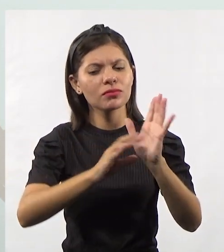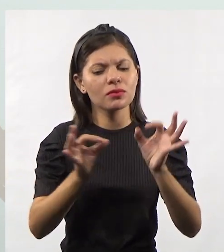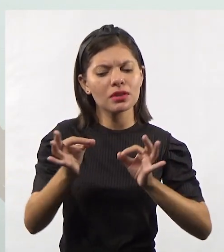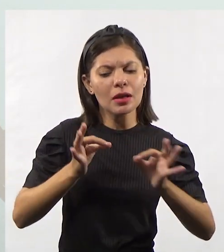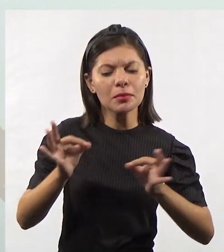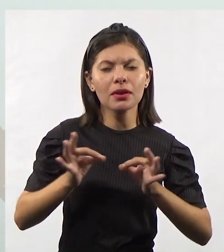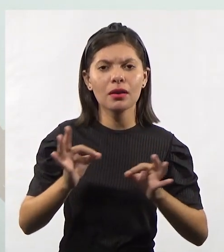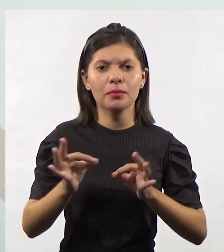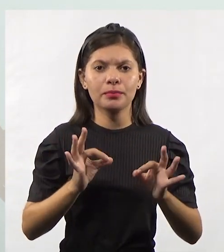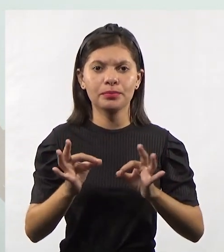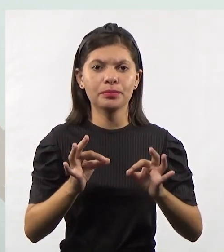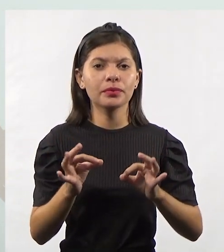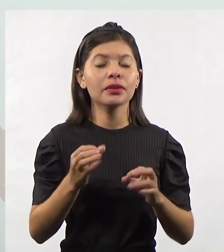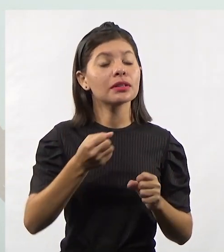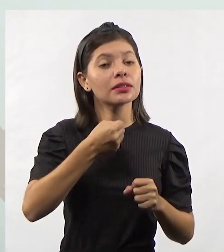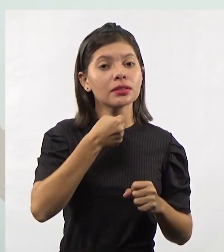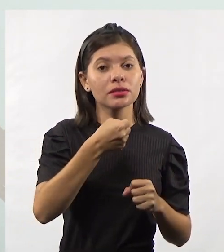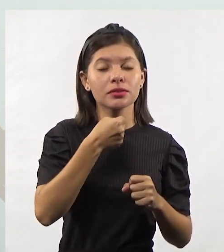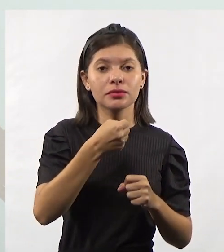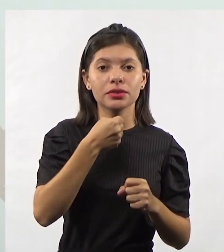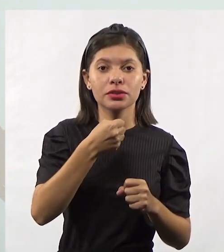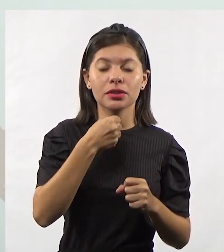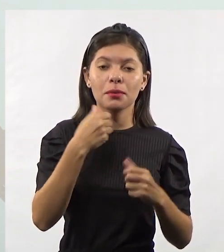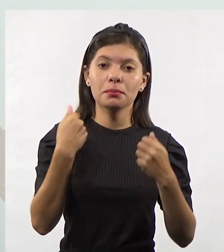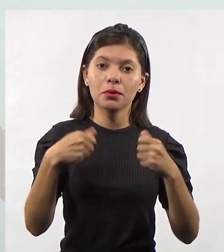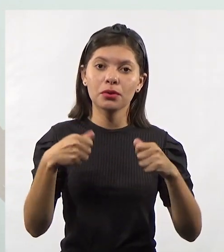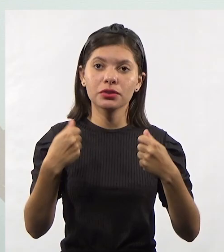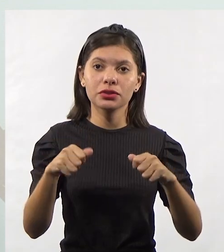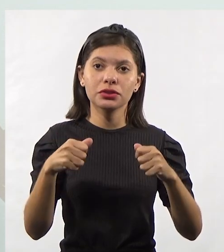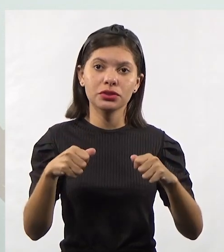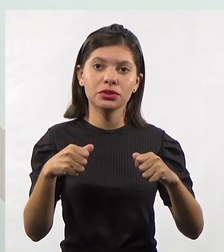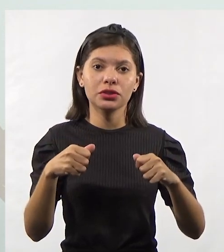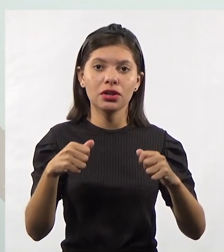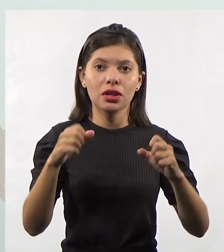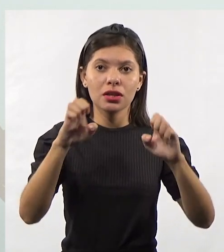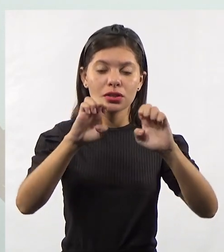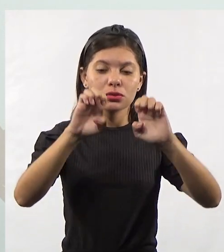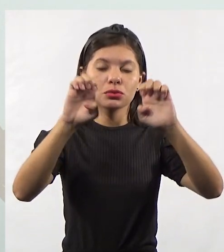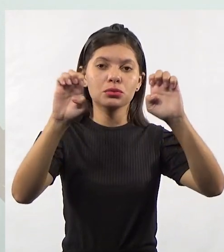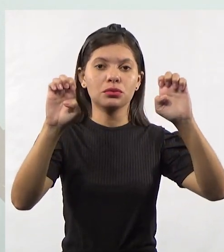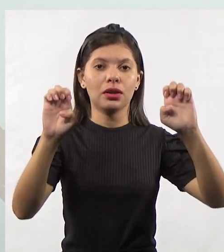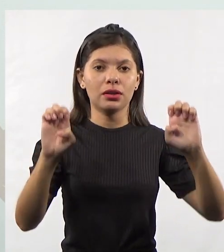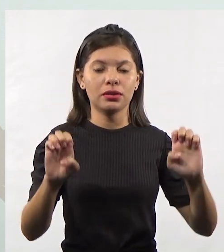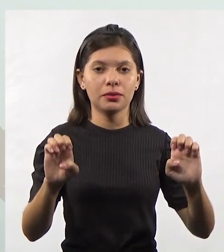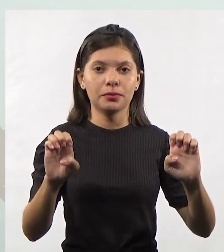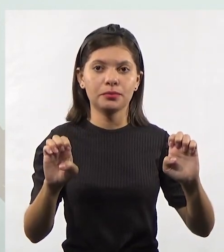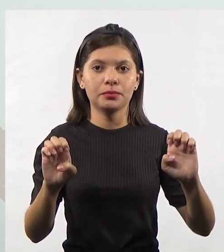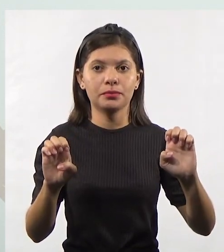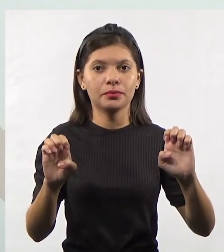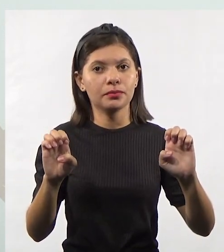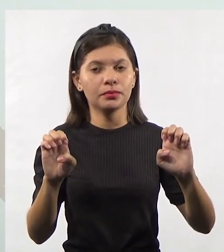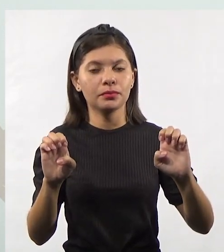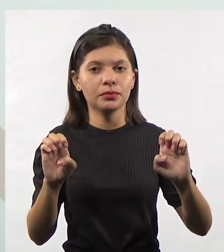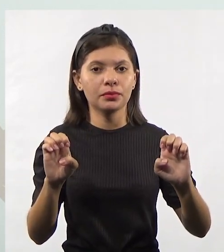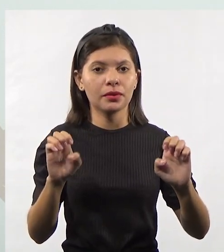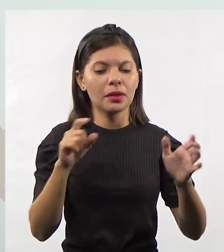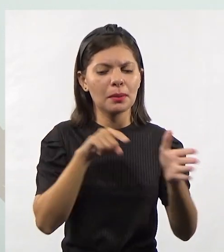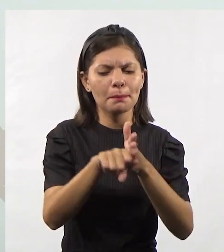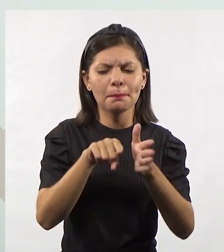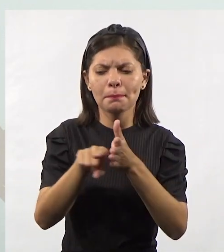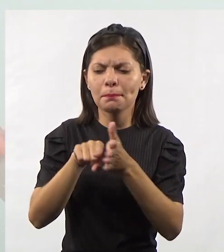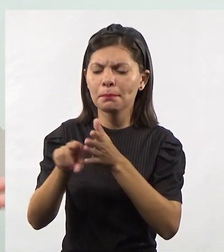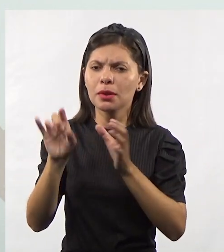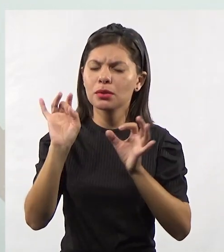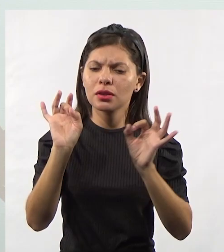roteiro essa entrevista ela pode ser estruturada ou sendo estruturada estruturada essas perguntas são só essas